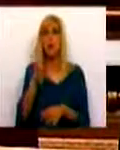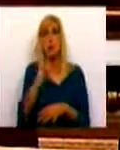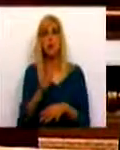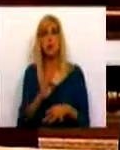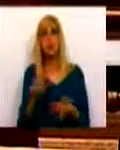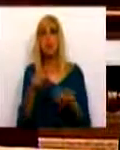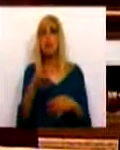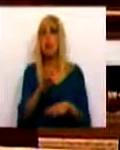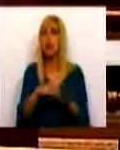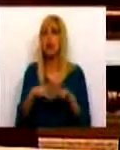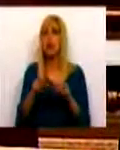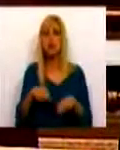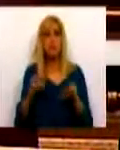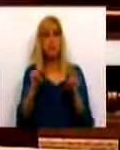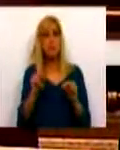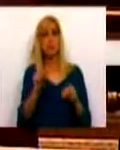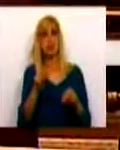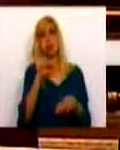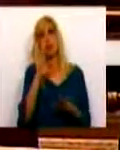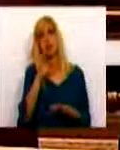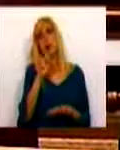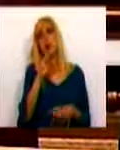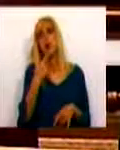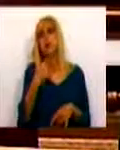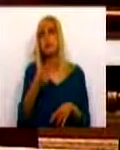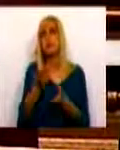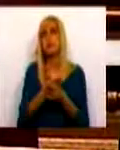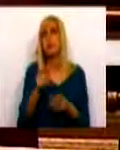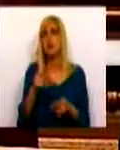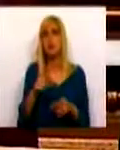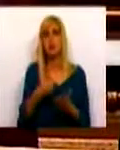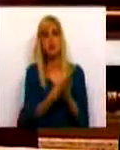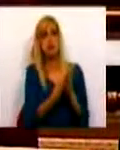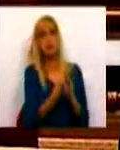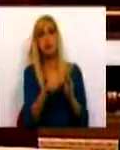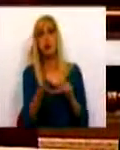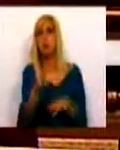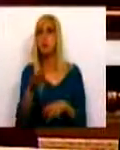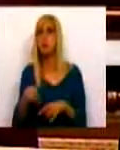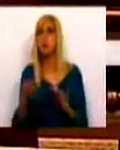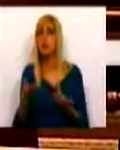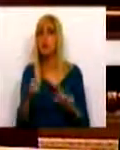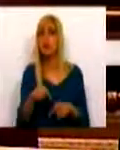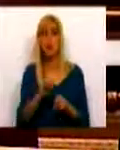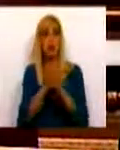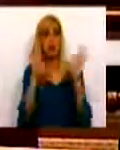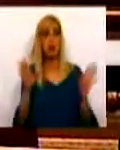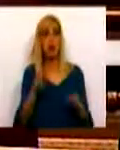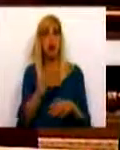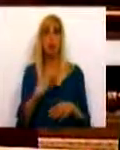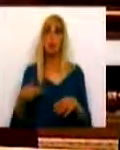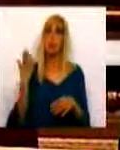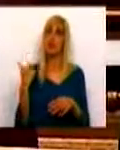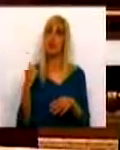e que fazem limpeza, se assim se pode dizer, de processos executivos nos vários sítios. É óbvio, há todo um passado, mas há